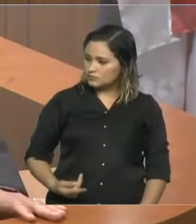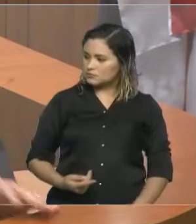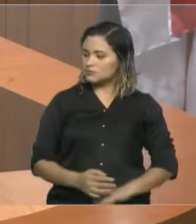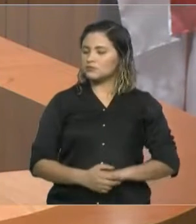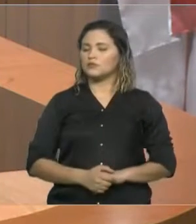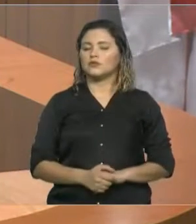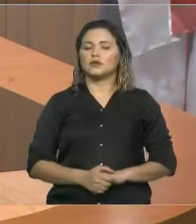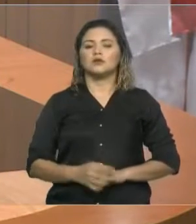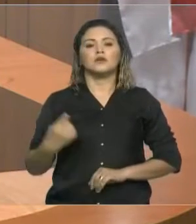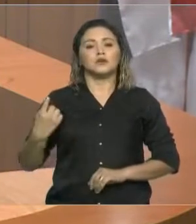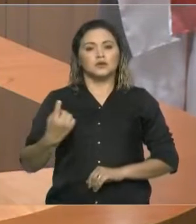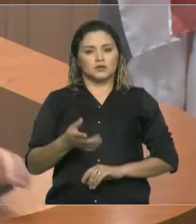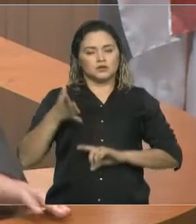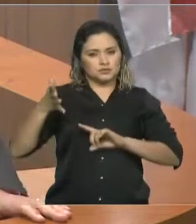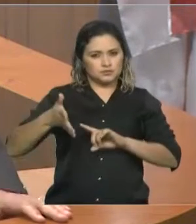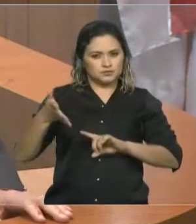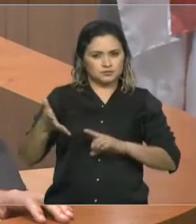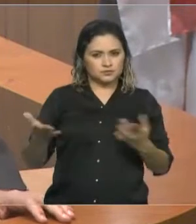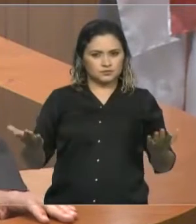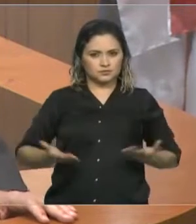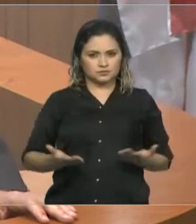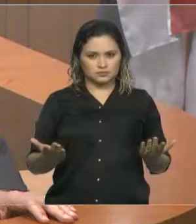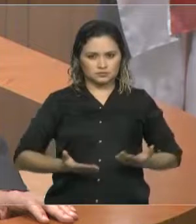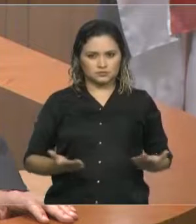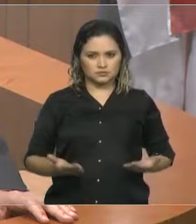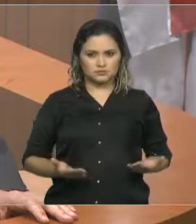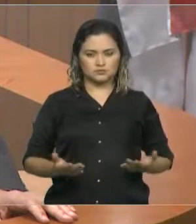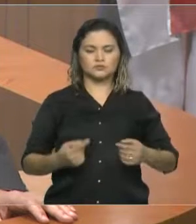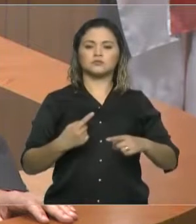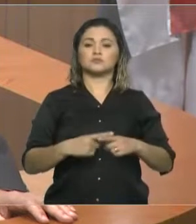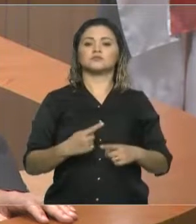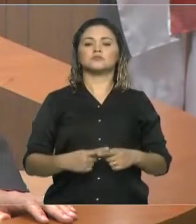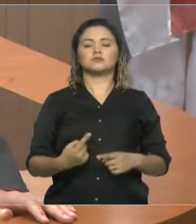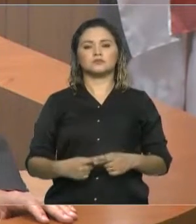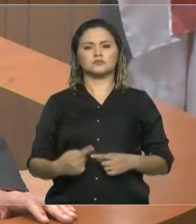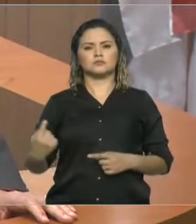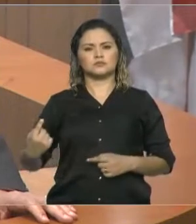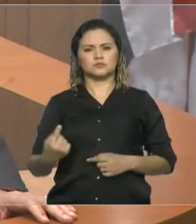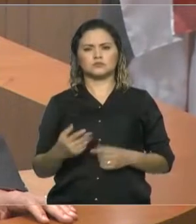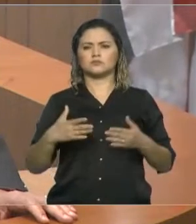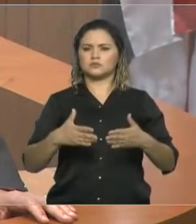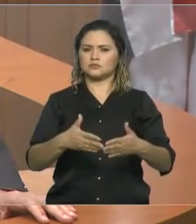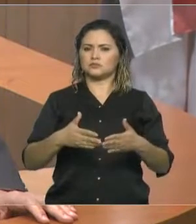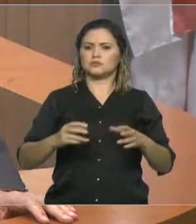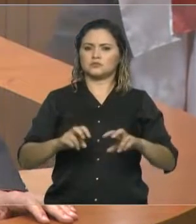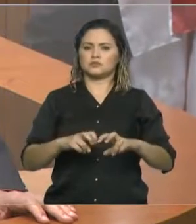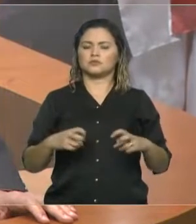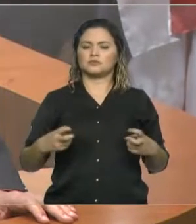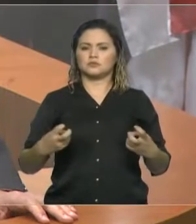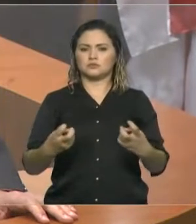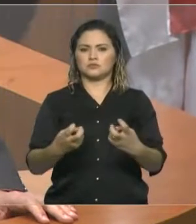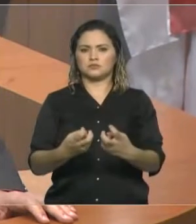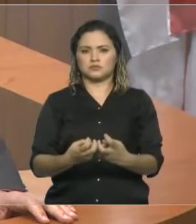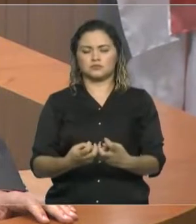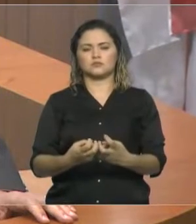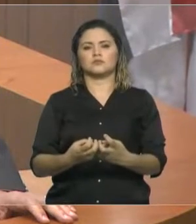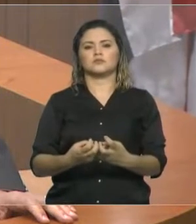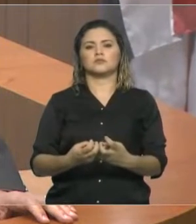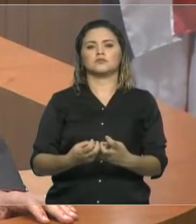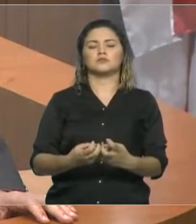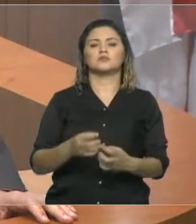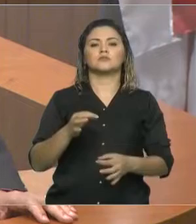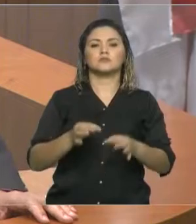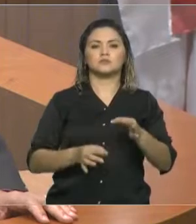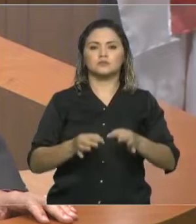eu subi aqui à tribuna desta casa para pedir à Comissão de Constituição e Justiça,